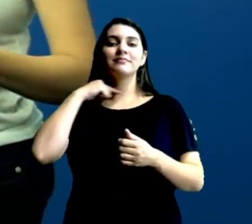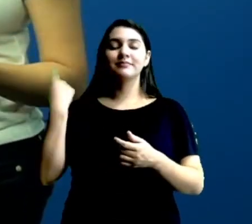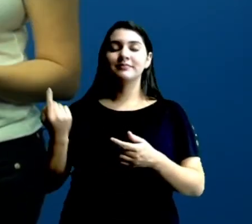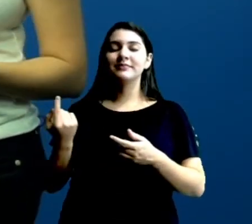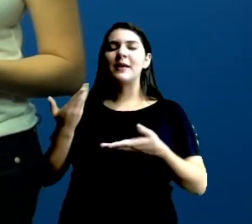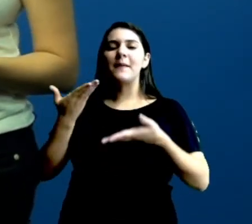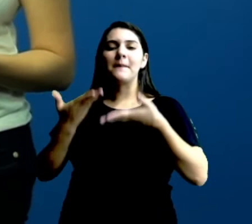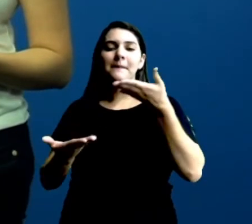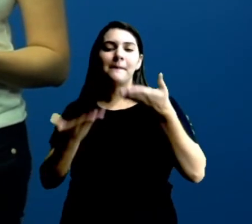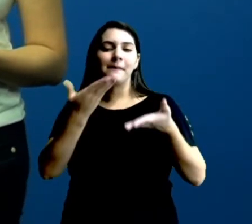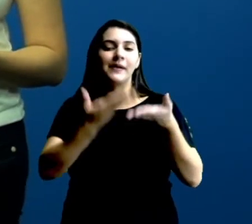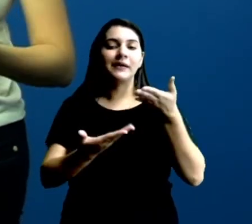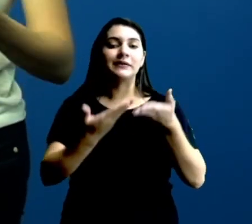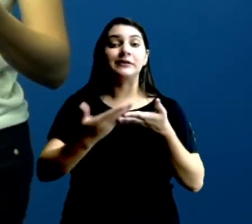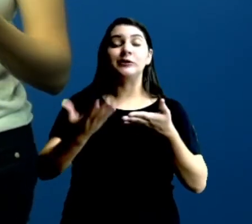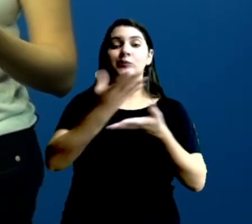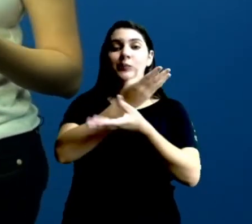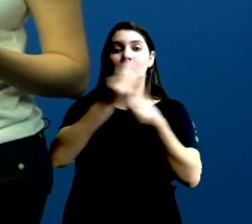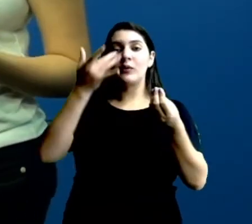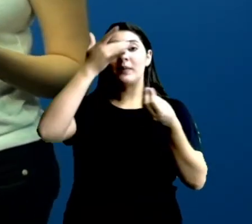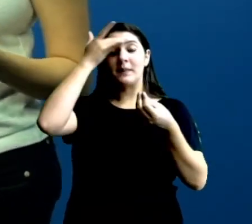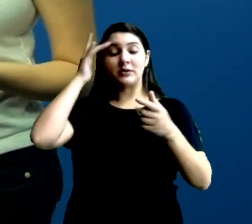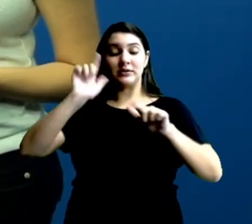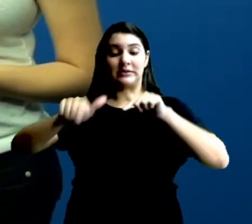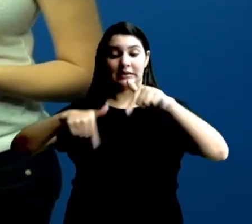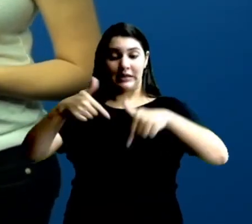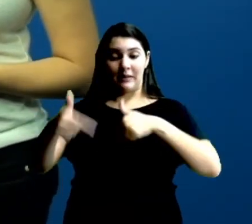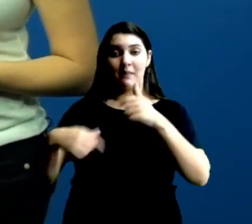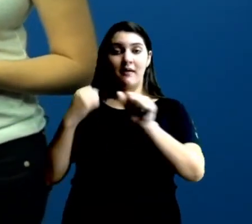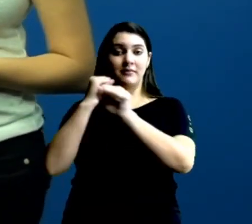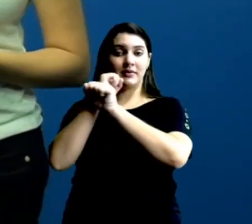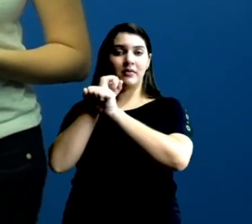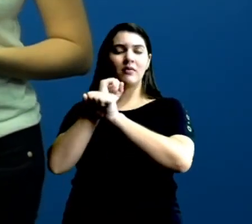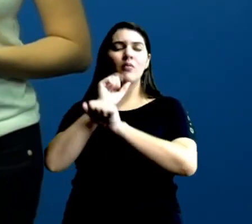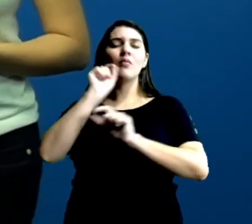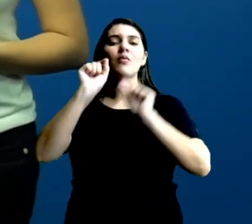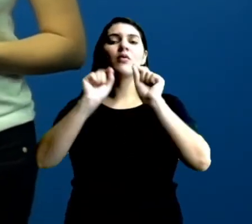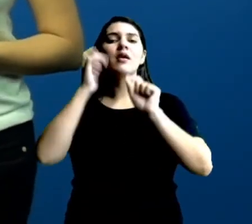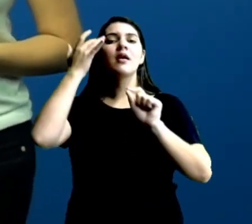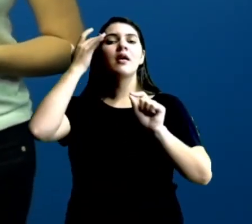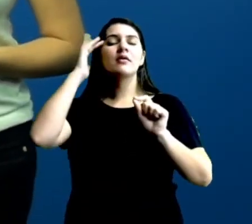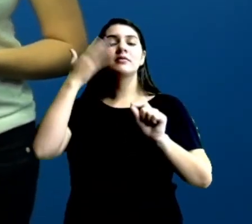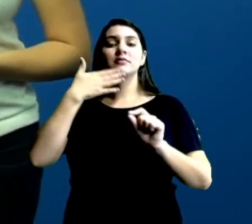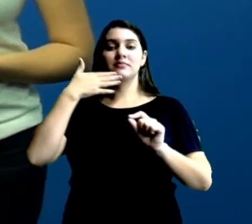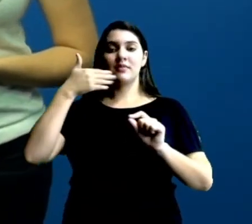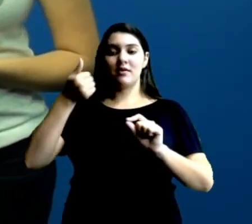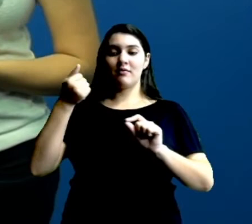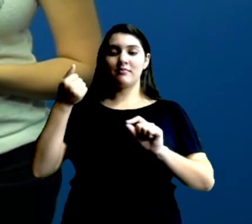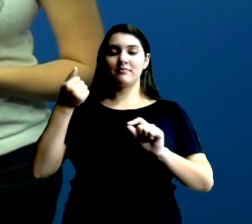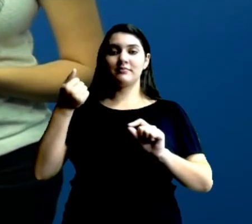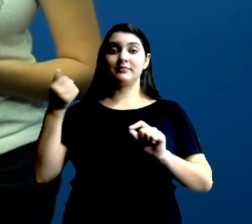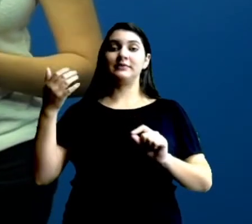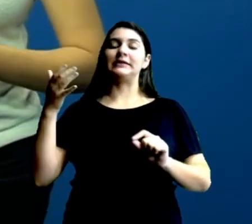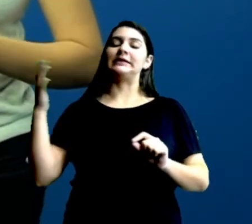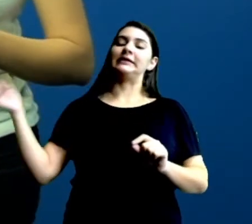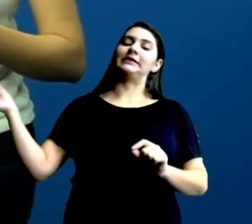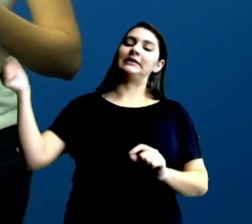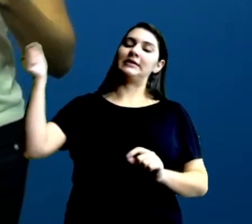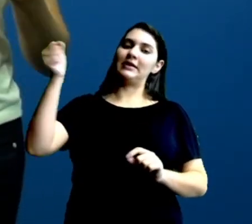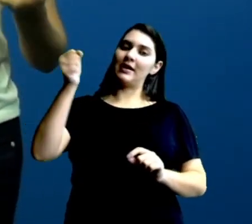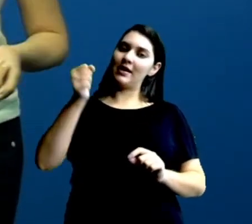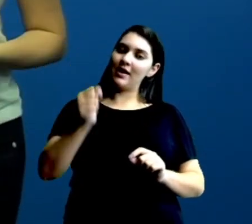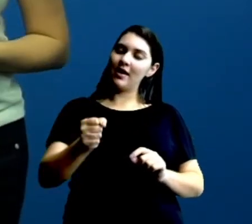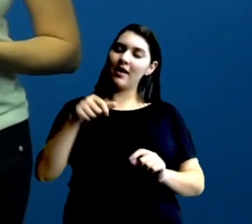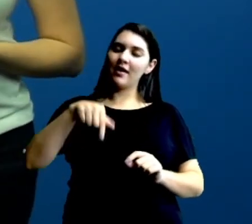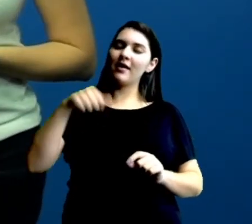também muita mão de obra escrava. Aí, o que eles acharam melhor? Acharam melhor trazer para o Brasil uma